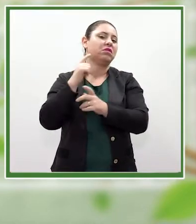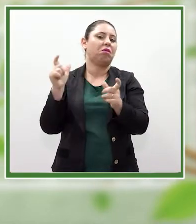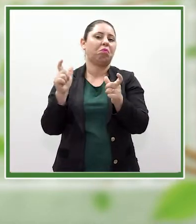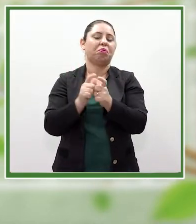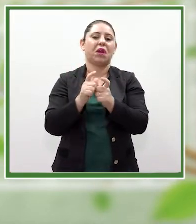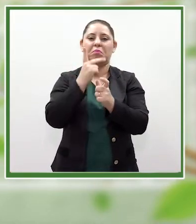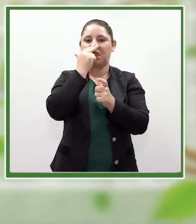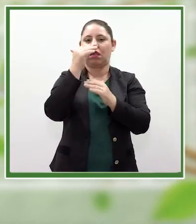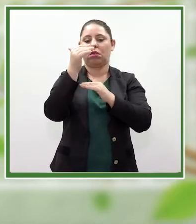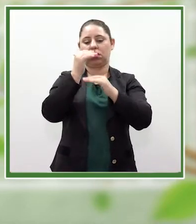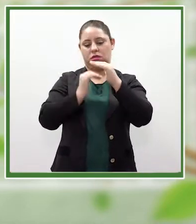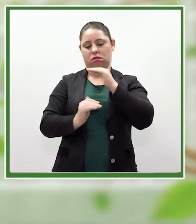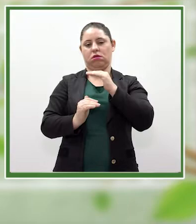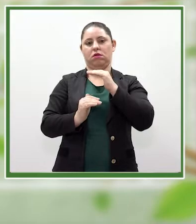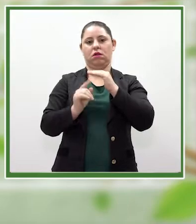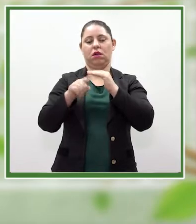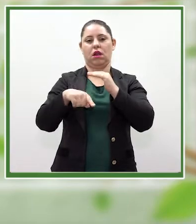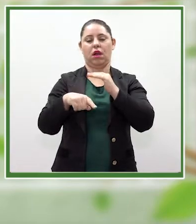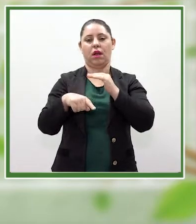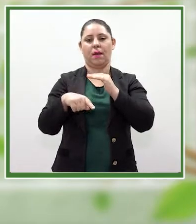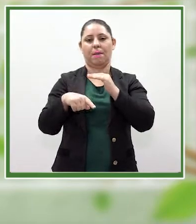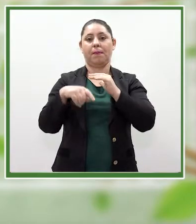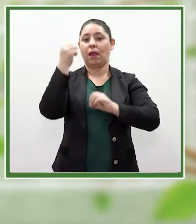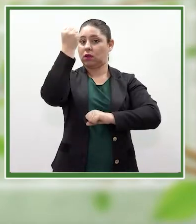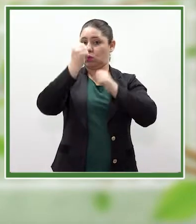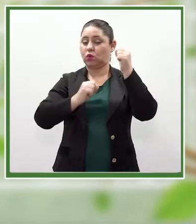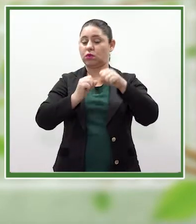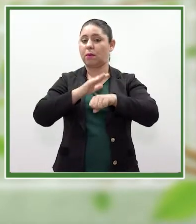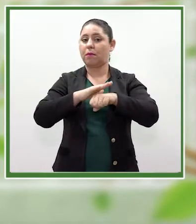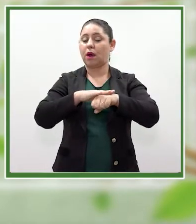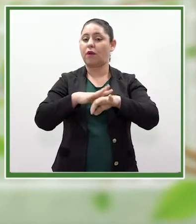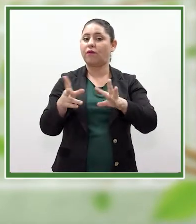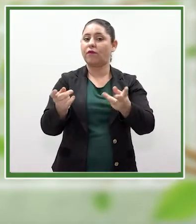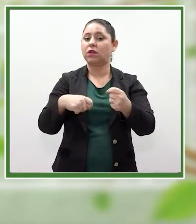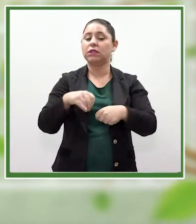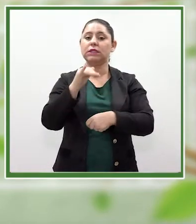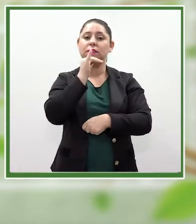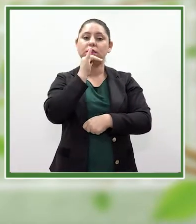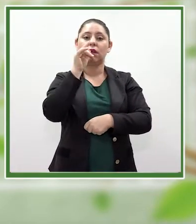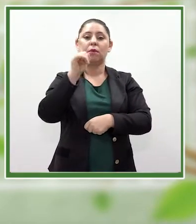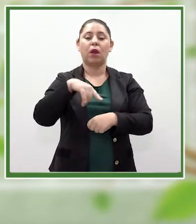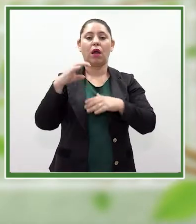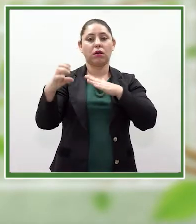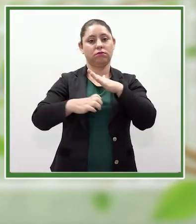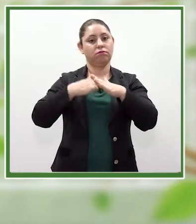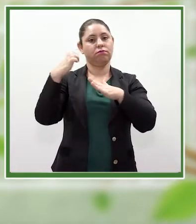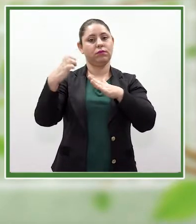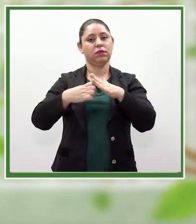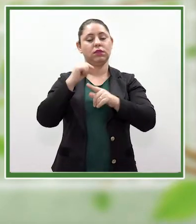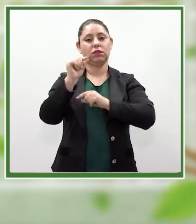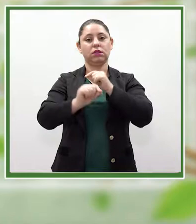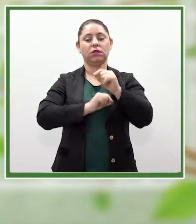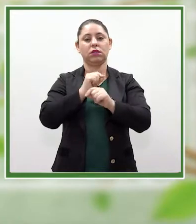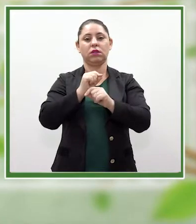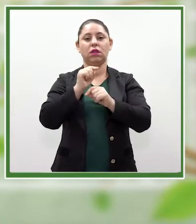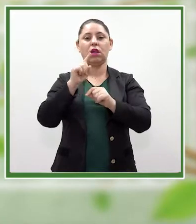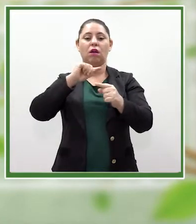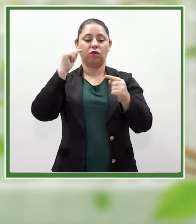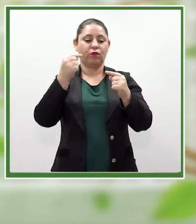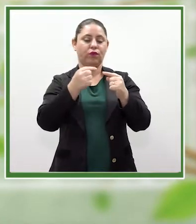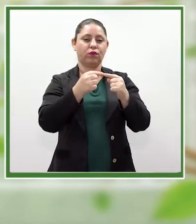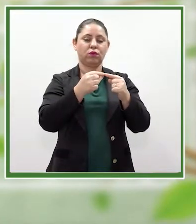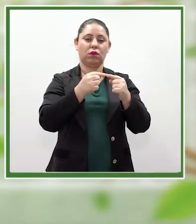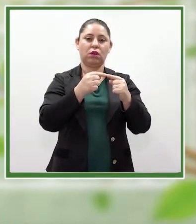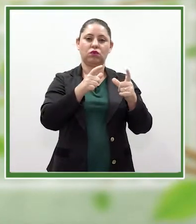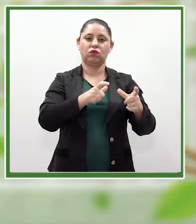mitigação de emissões, né, num contexto geral. A indústria está muito mais avançada, né, e aqui um exemplo disso